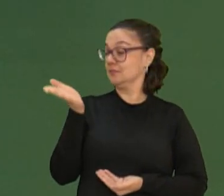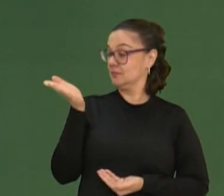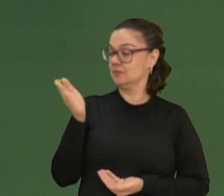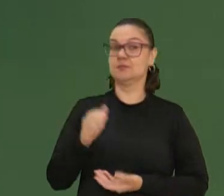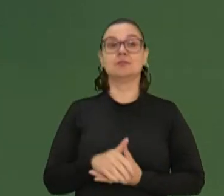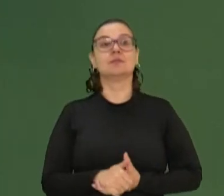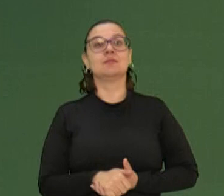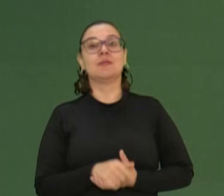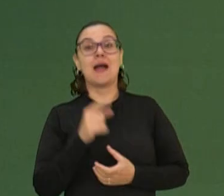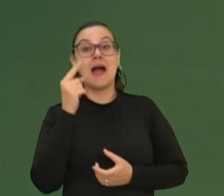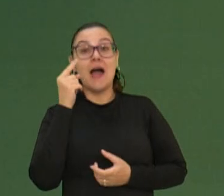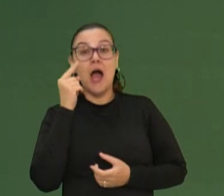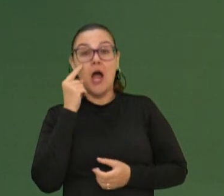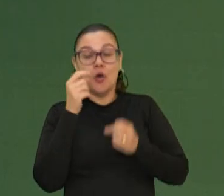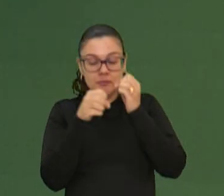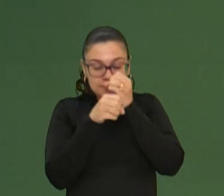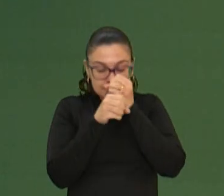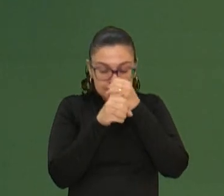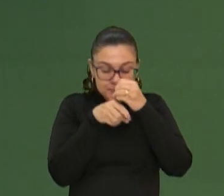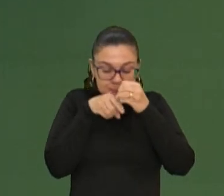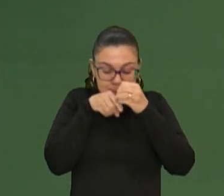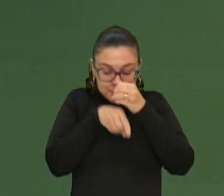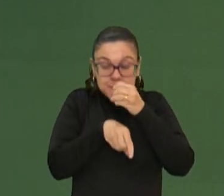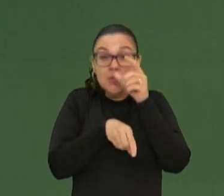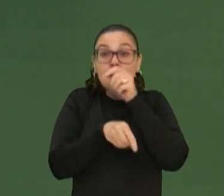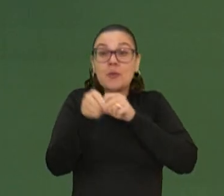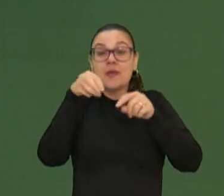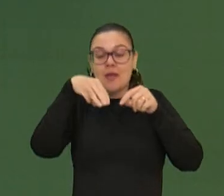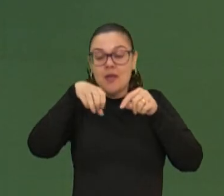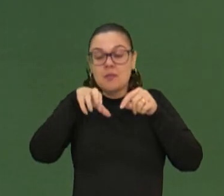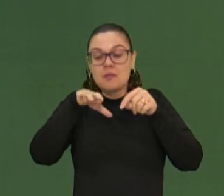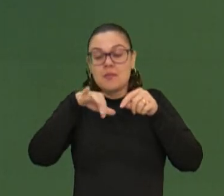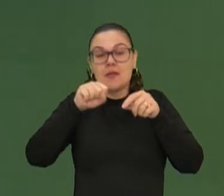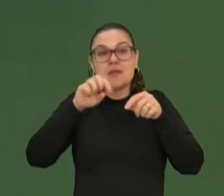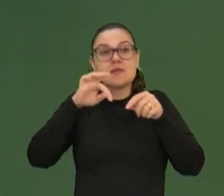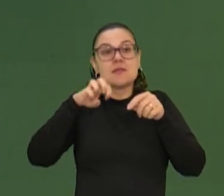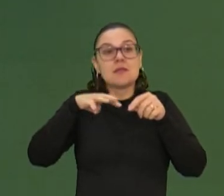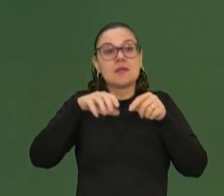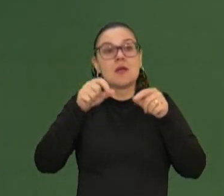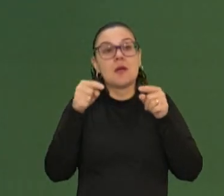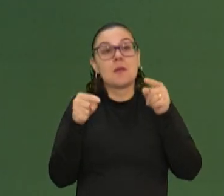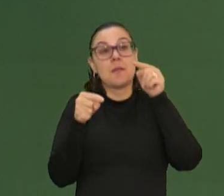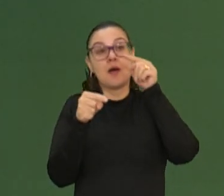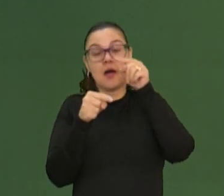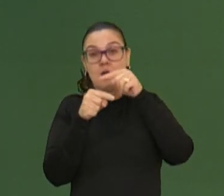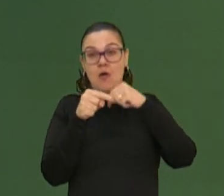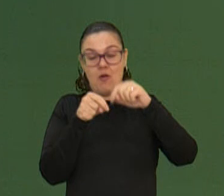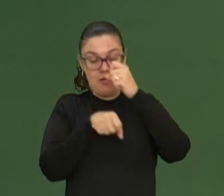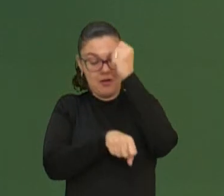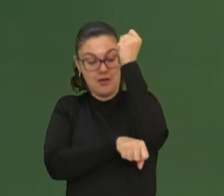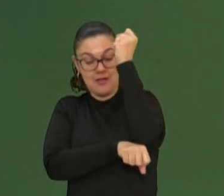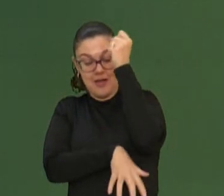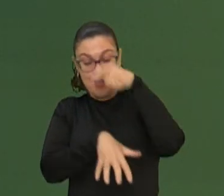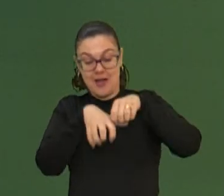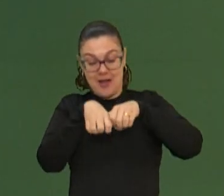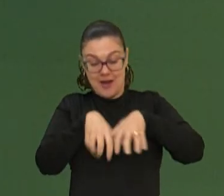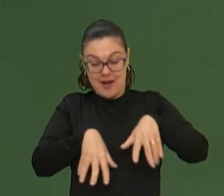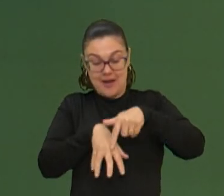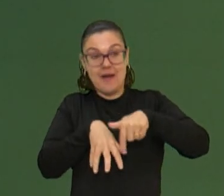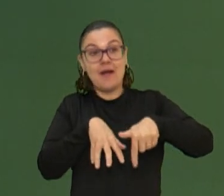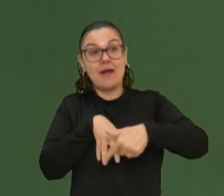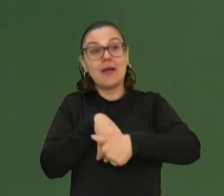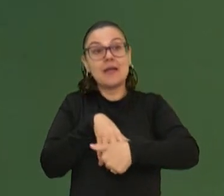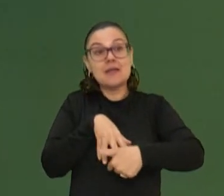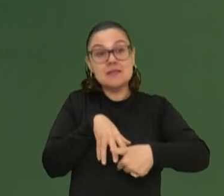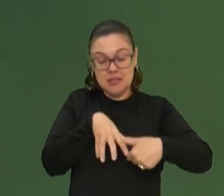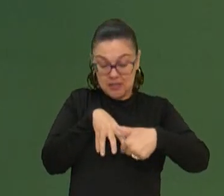Então, ó, agora, a nível microscópico, nós olhando esses meristemas. Como é que funciona? Lá na raiz, está aqui o tecido